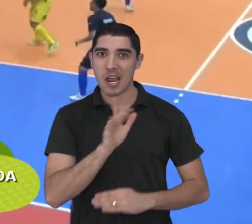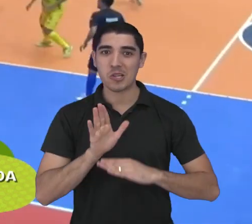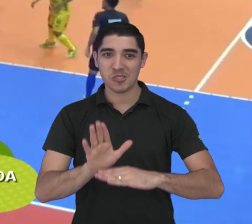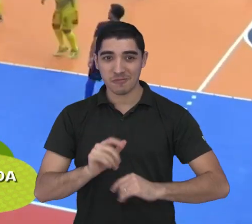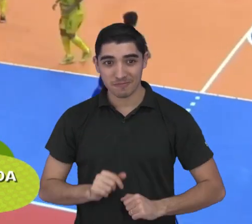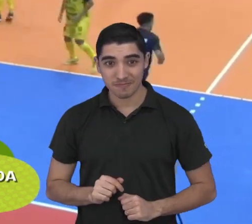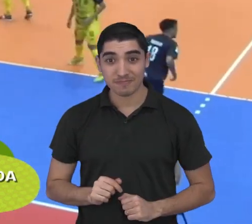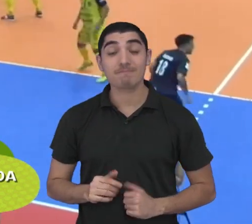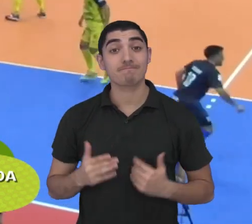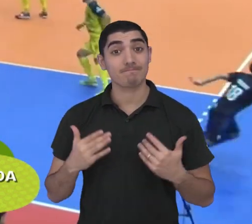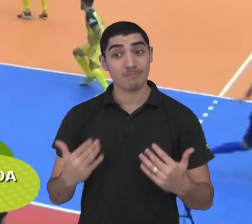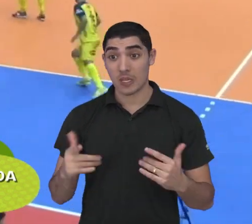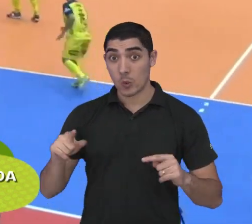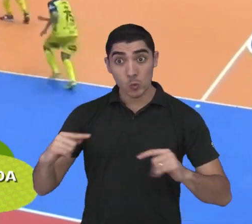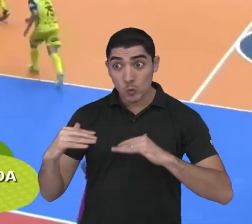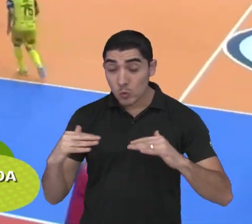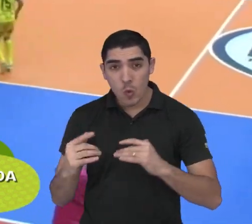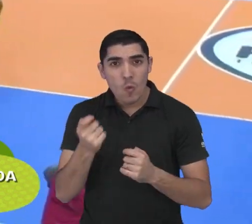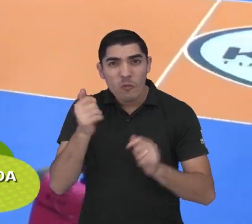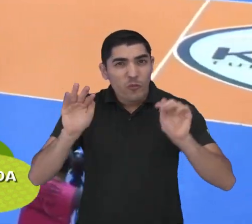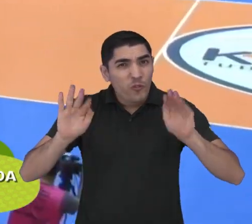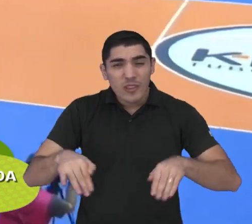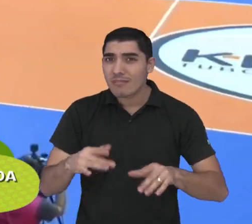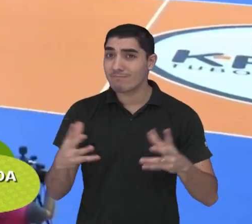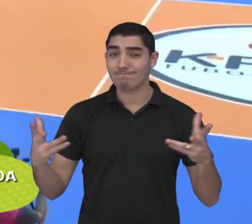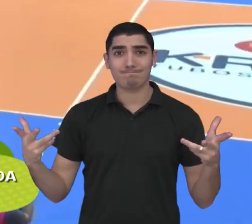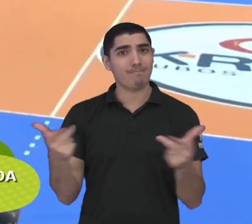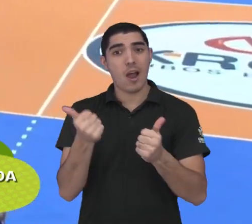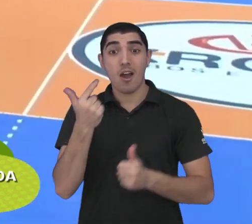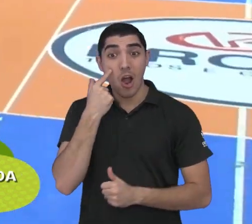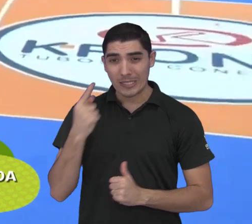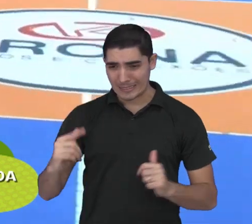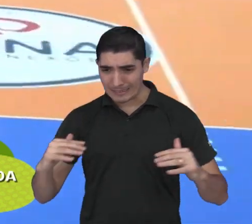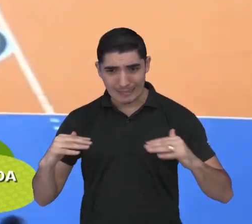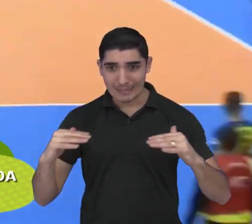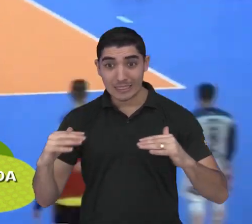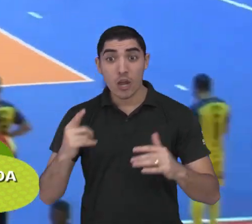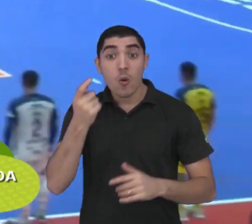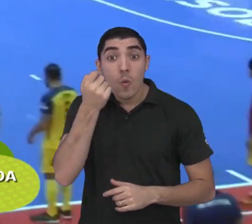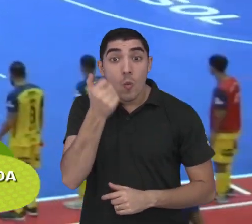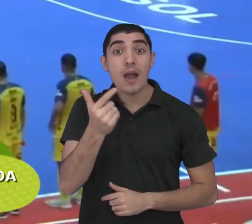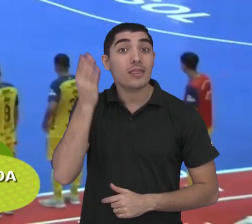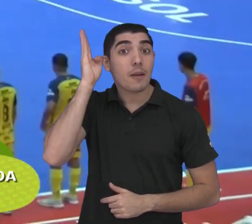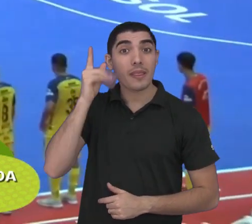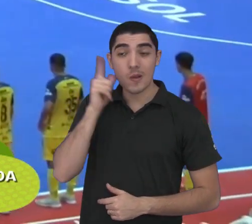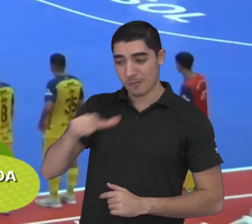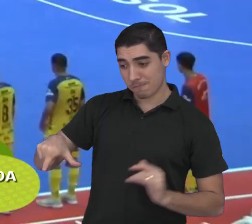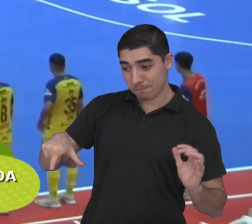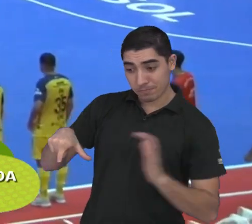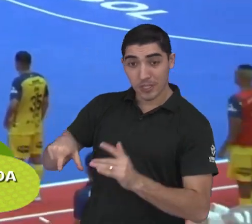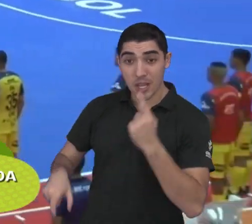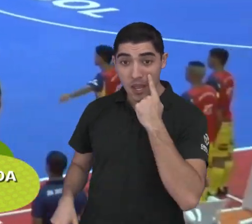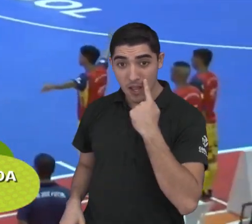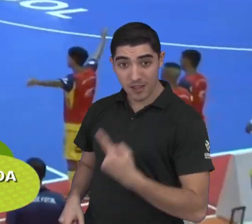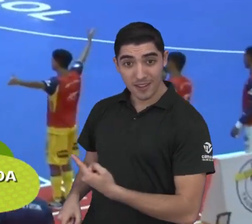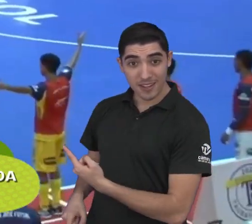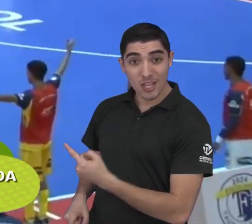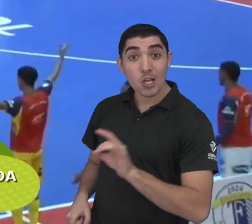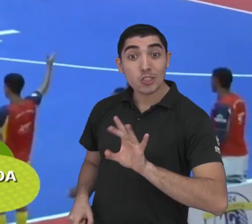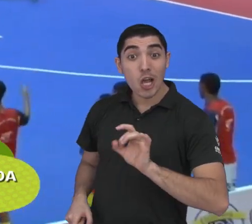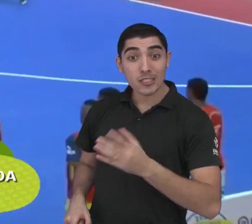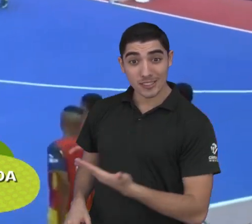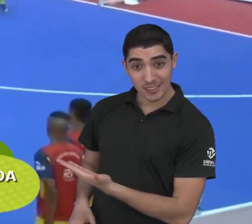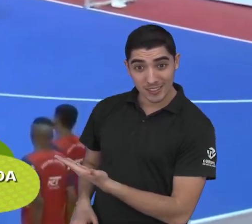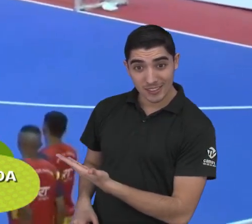A partida estava eletrizante no seu final, restando 30 segundos o Taubaté poderia ter matado o jogo com Luiz Fernando livre,